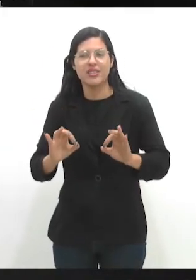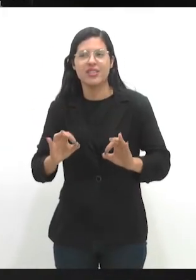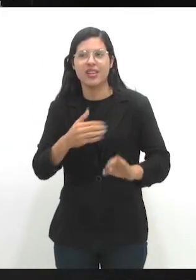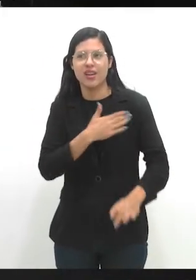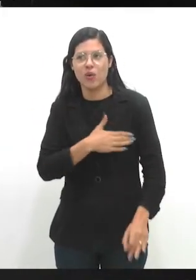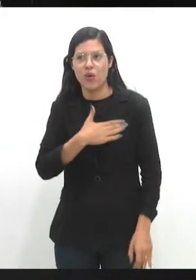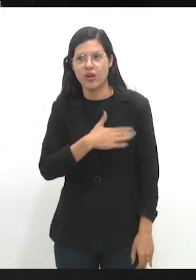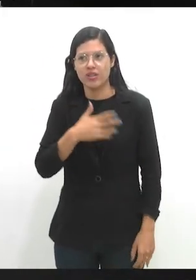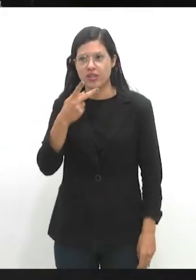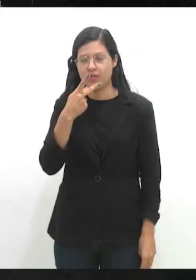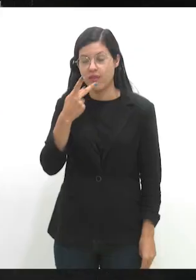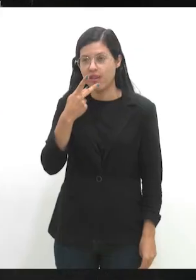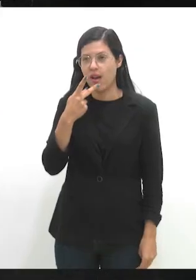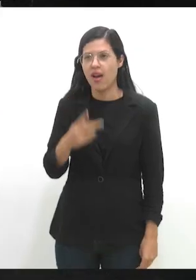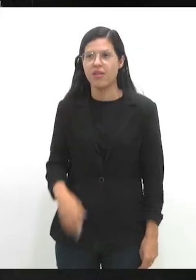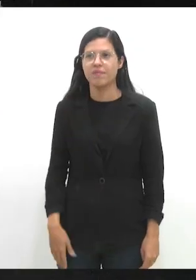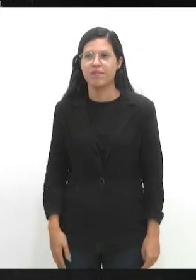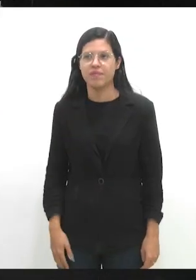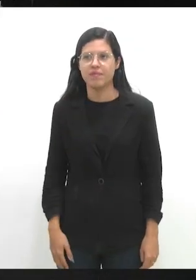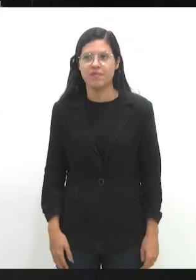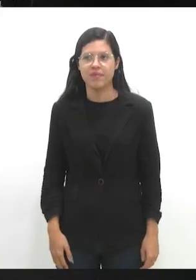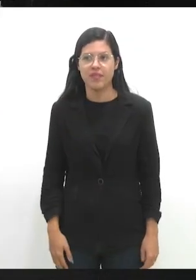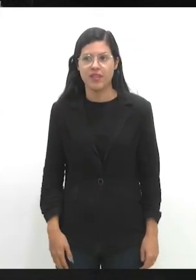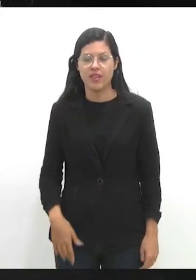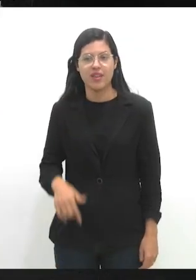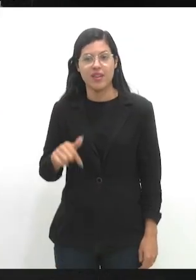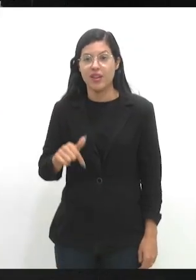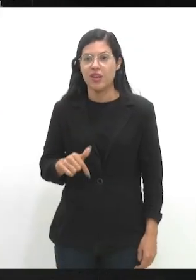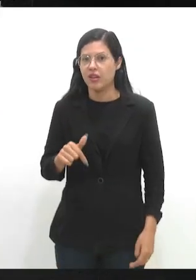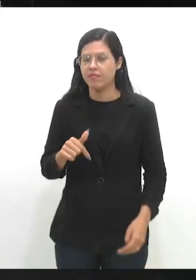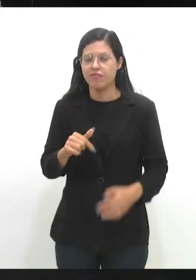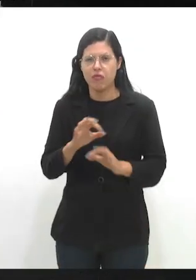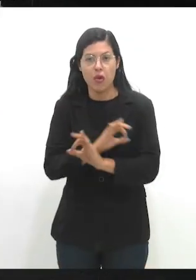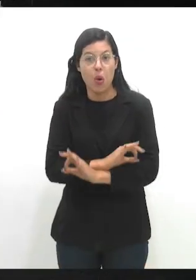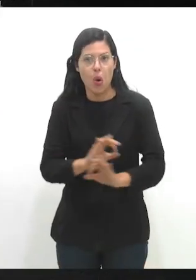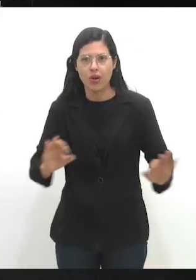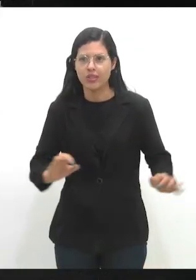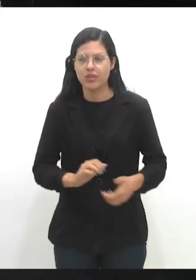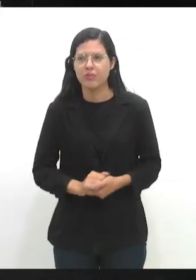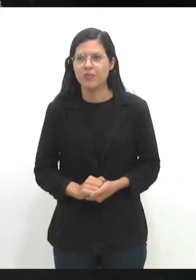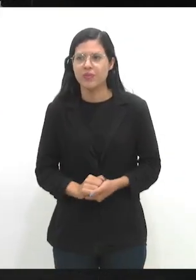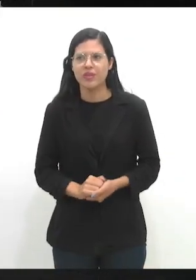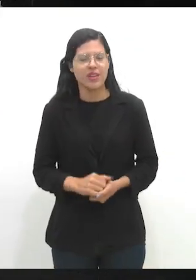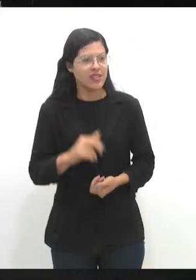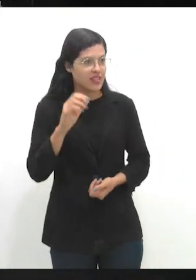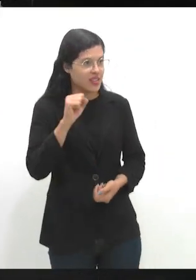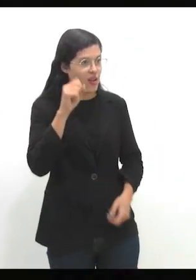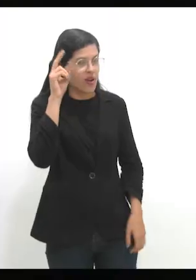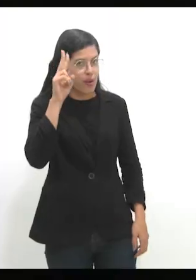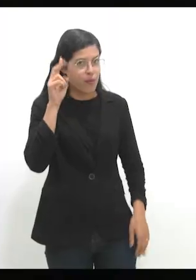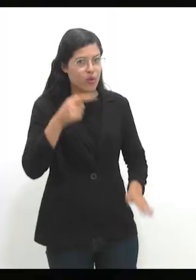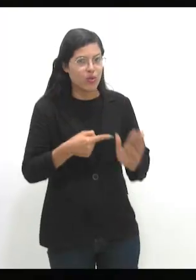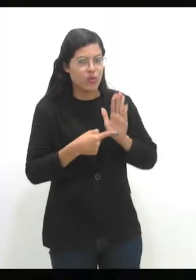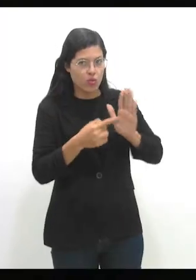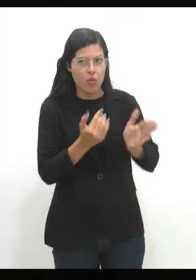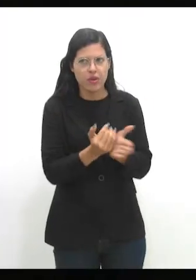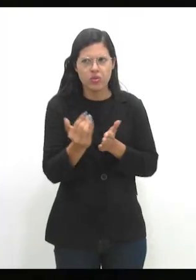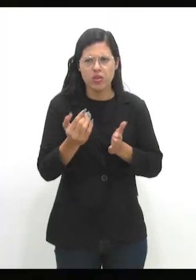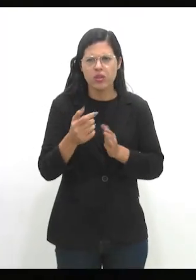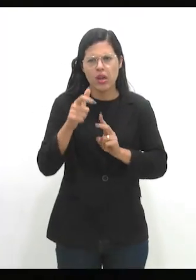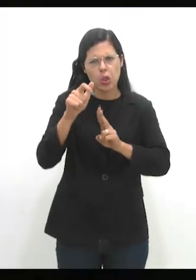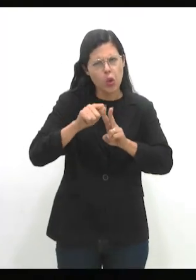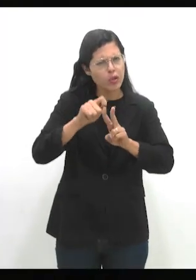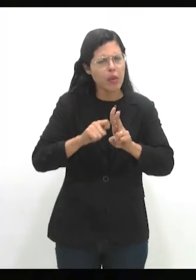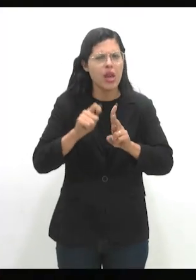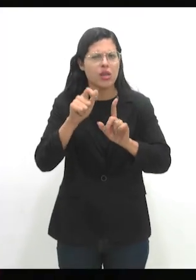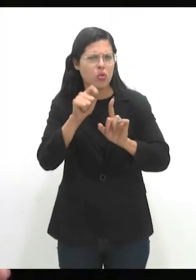dizer, e a coisa superou todas as nossas expectativas. Sim, eu lembro que quando você começou, quando estreou, seria uma coisa de 2 meses, um